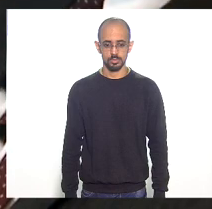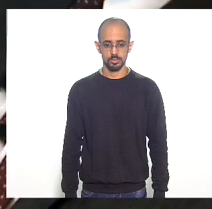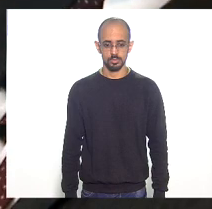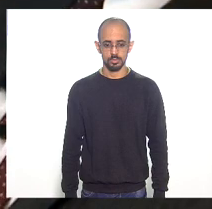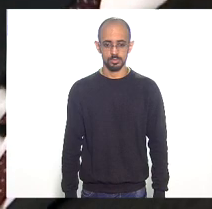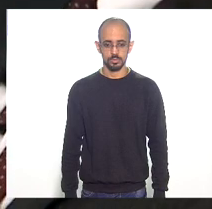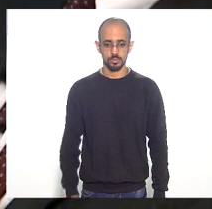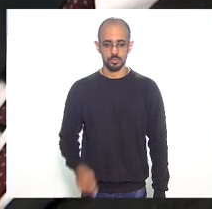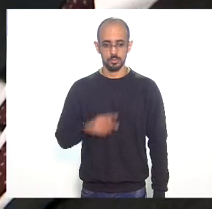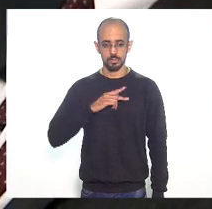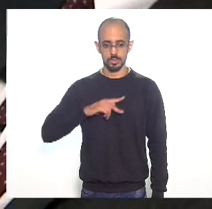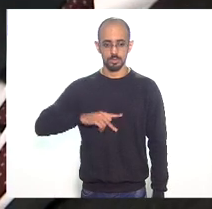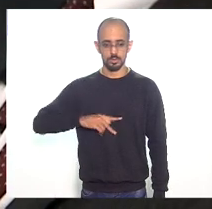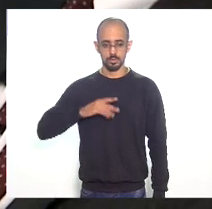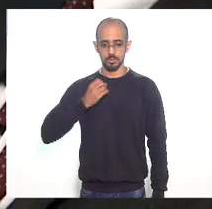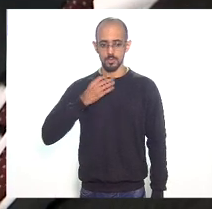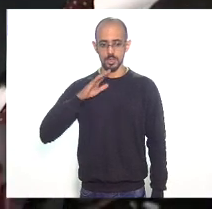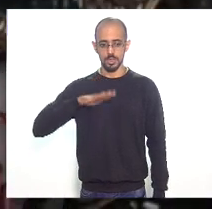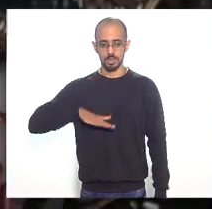Presidente, boa tarde.